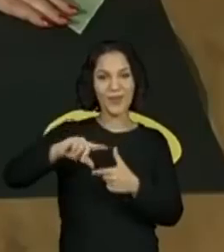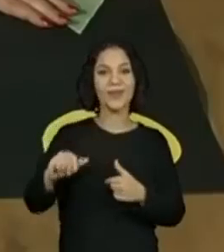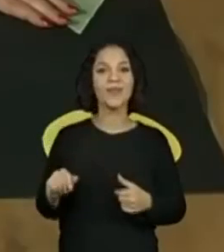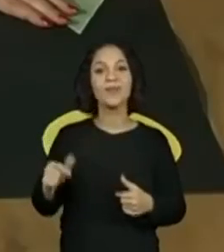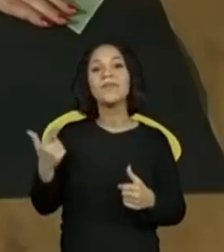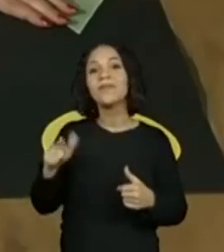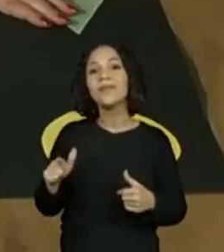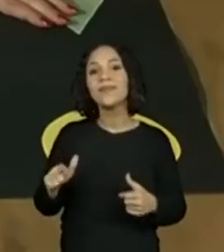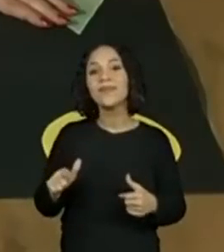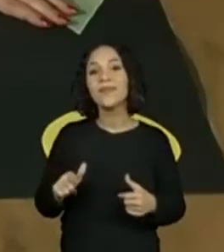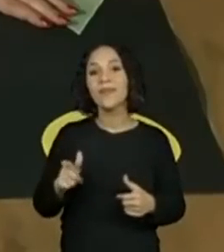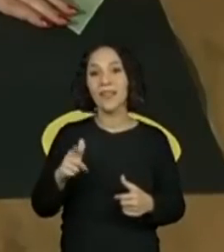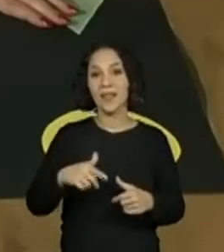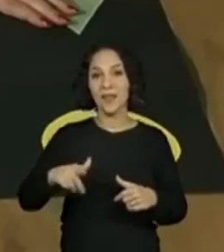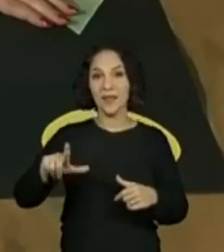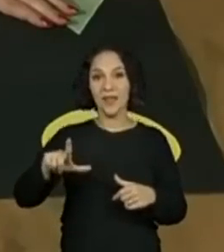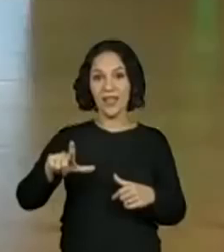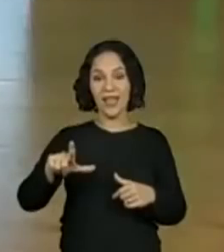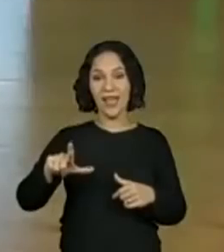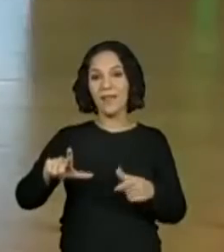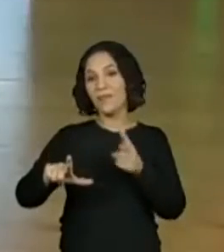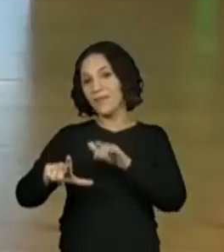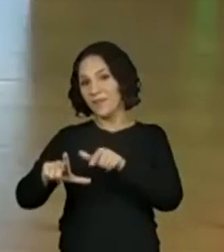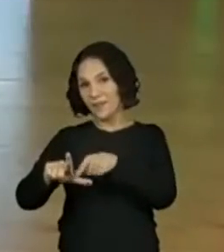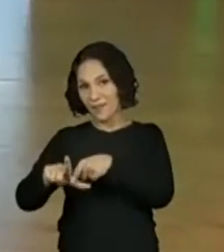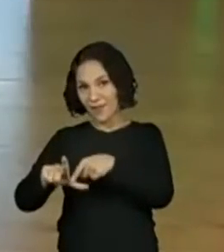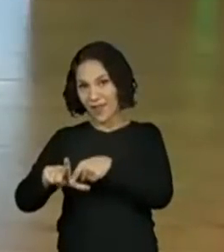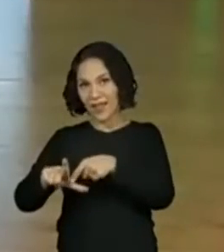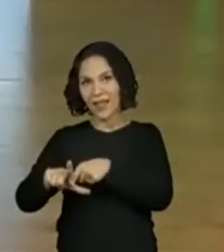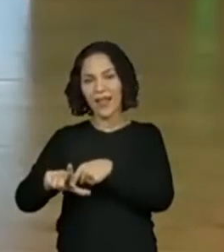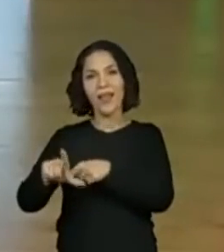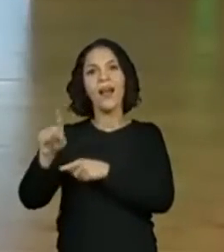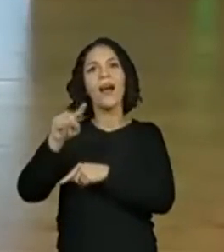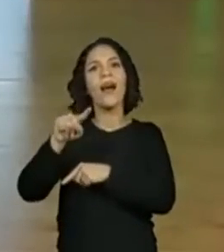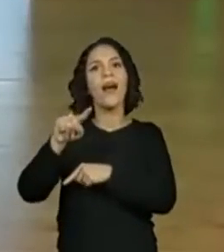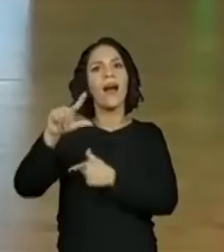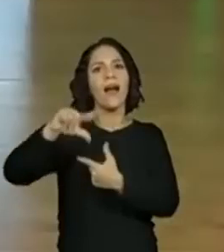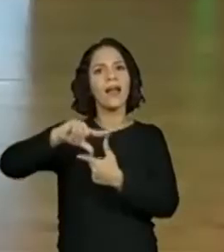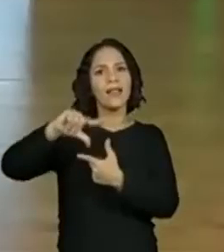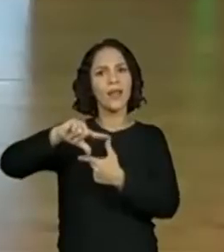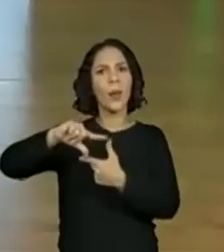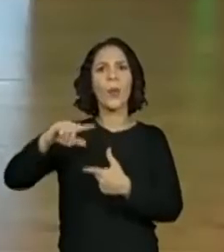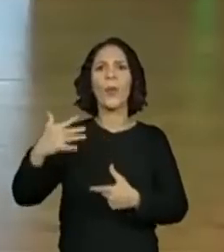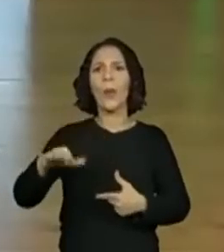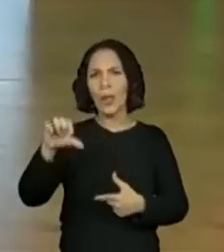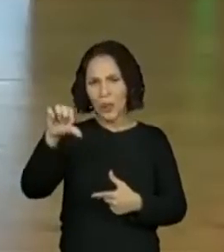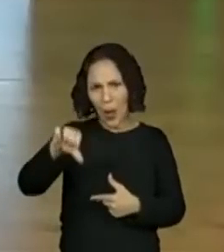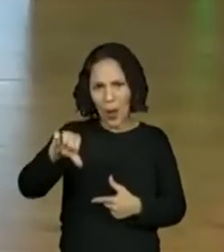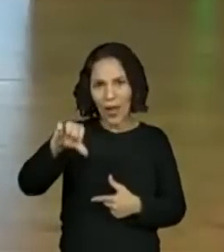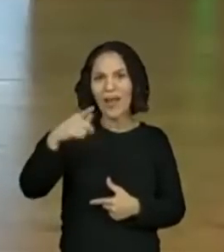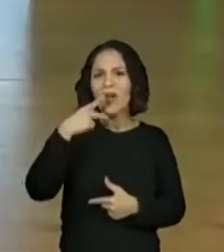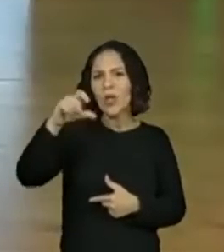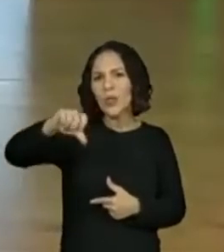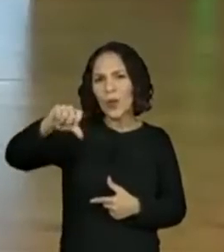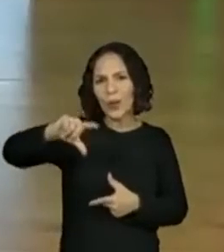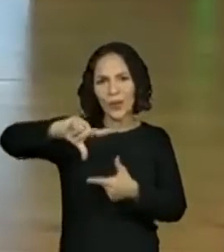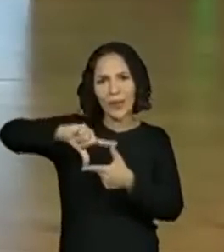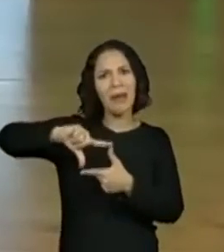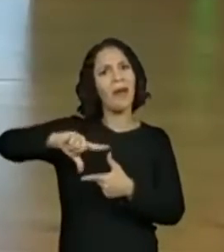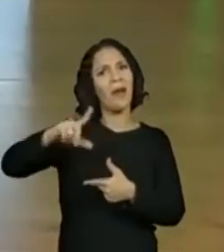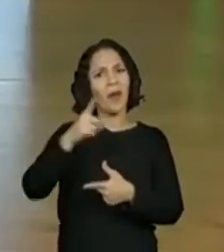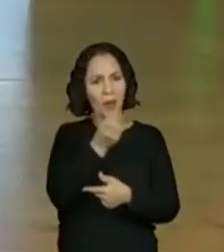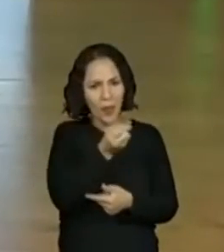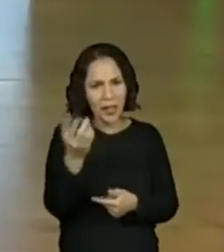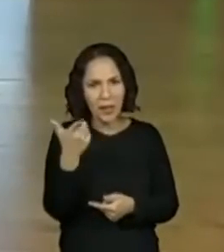ela, pé esquerdo no nono retângulo. Eles conseguiram ver nono. Até o nono aqui, gente. Eu agora não sei. Onde é o nono, né? Será que nem é esse aqui? Eu. Isso,